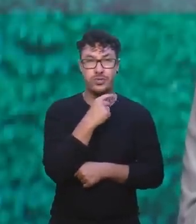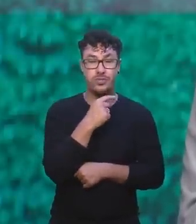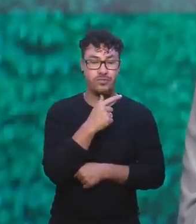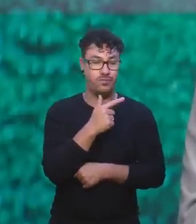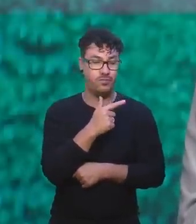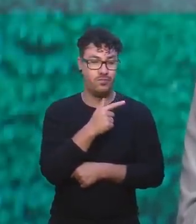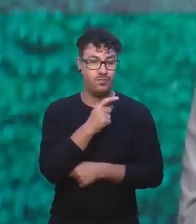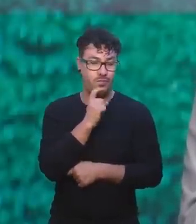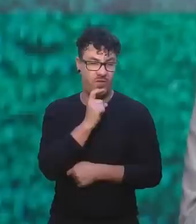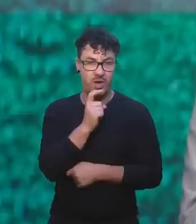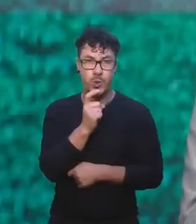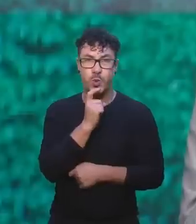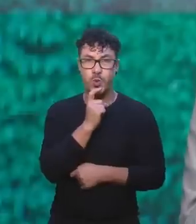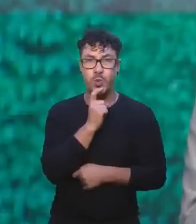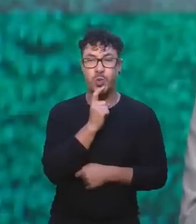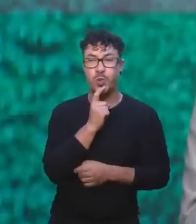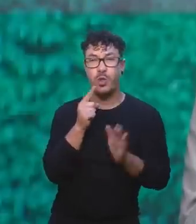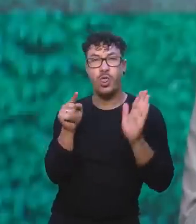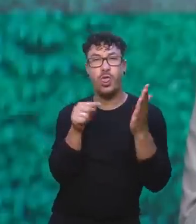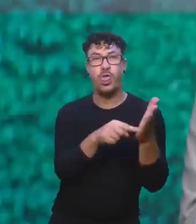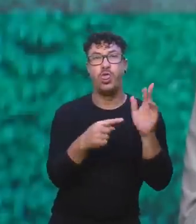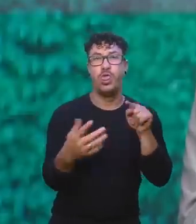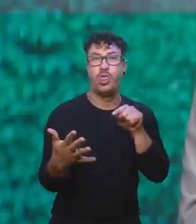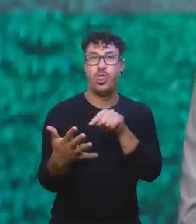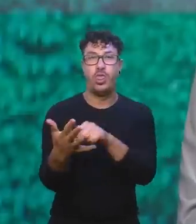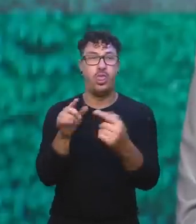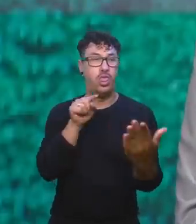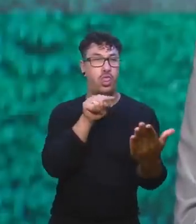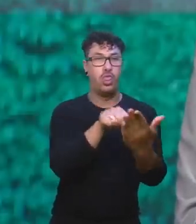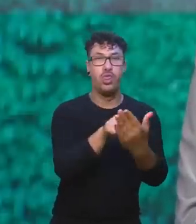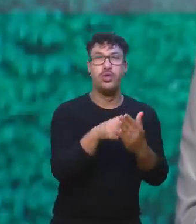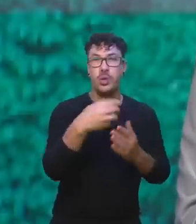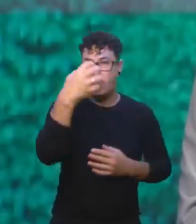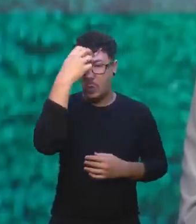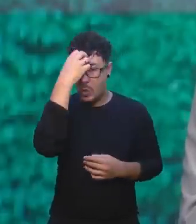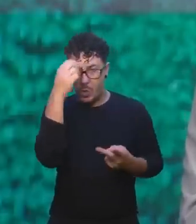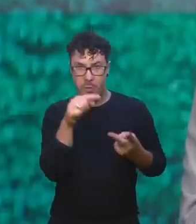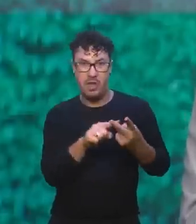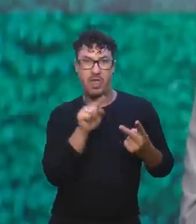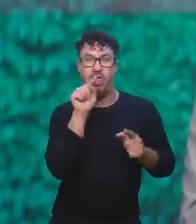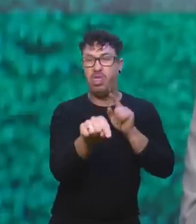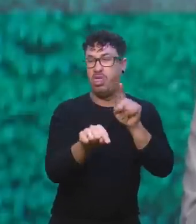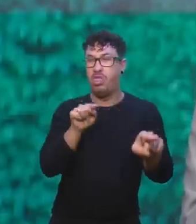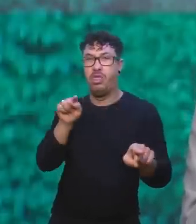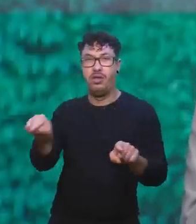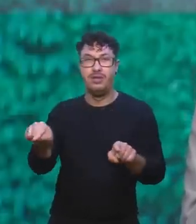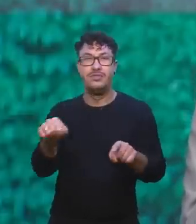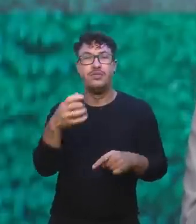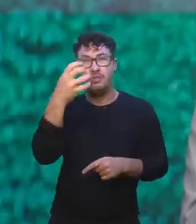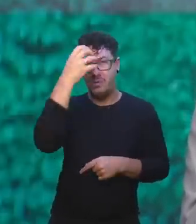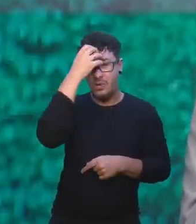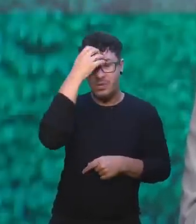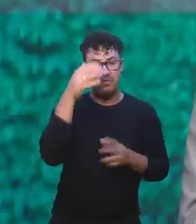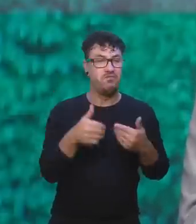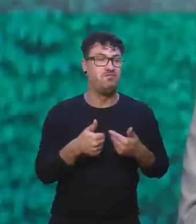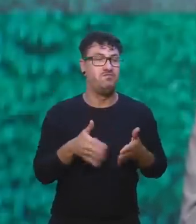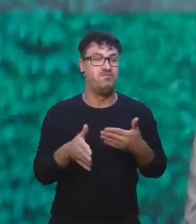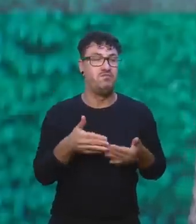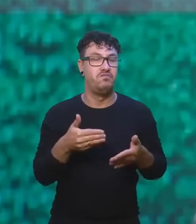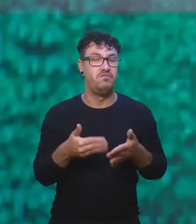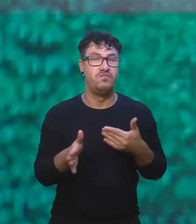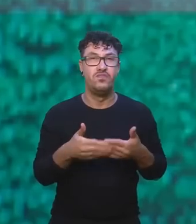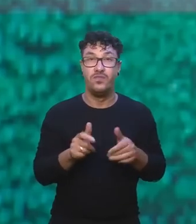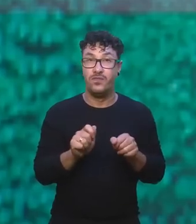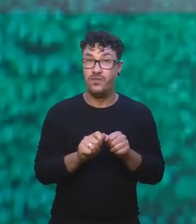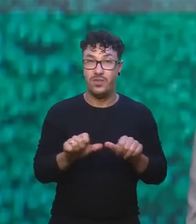transferem para o outro a culpa pela sua infelicidade, indiferentes, gostam de deixar as coisas como estão, não agem